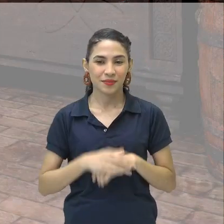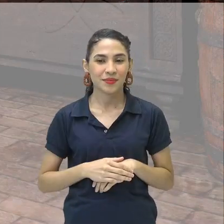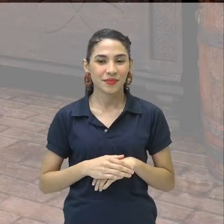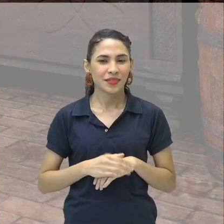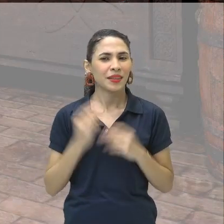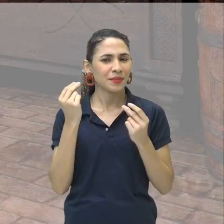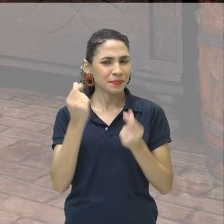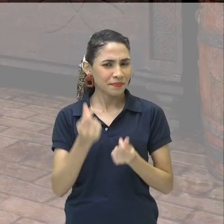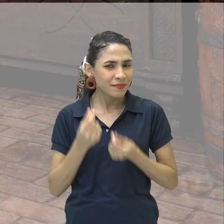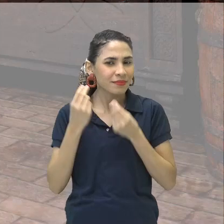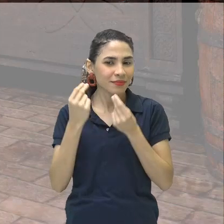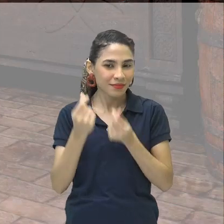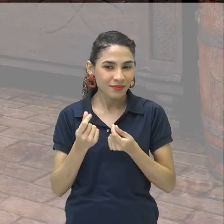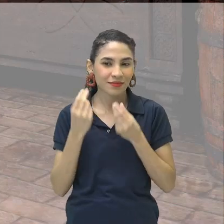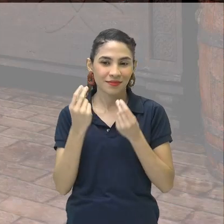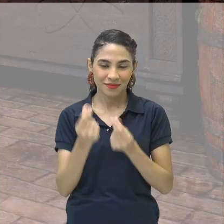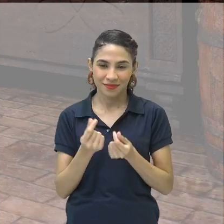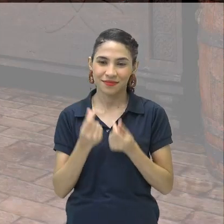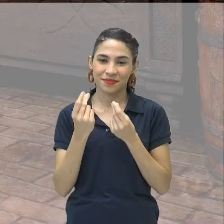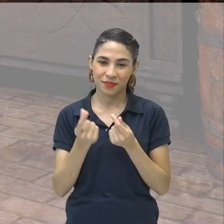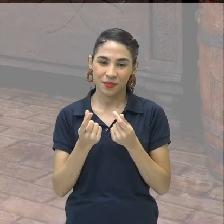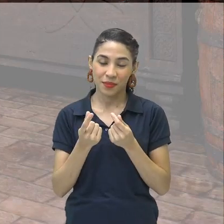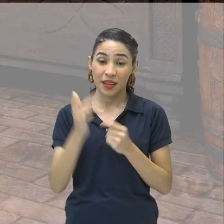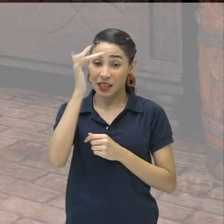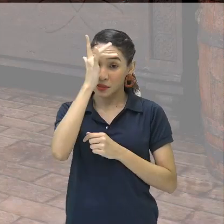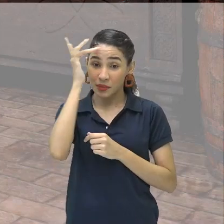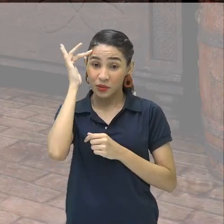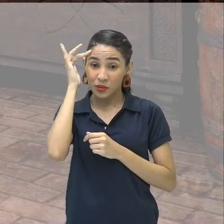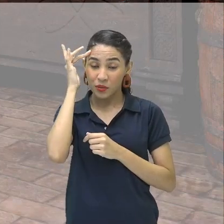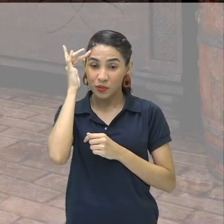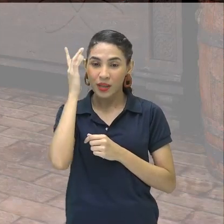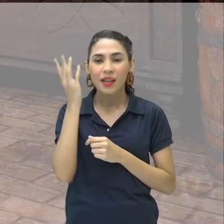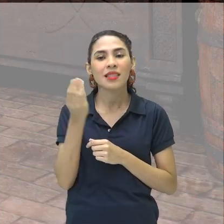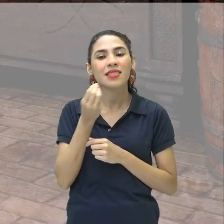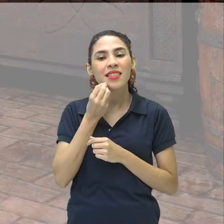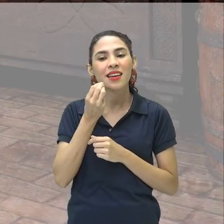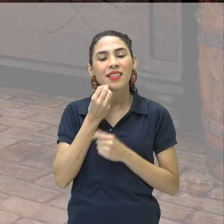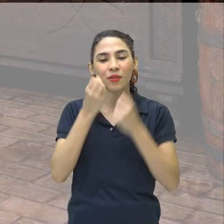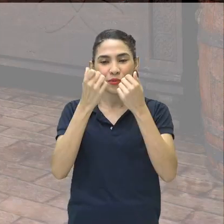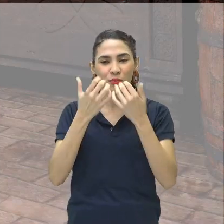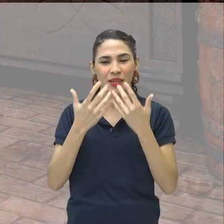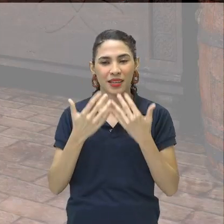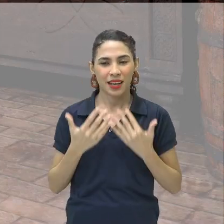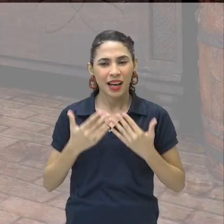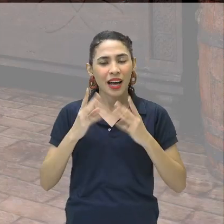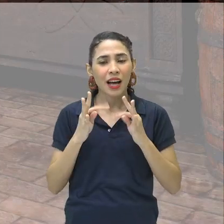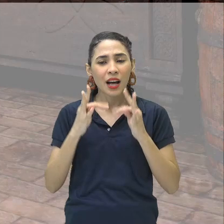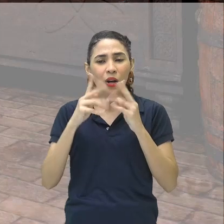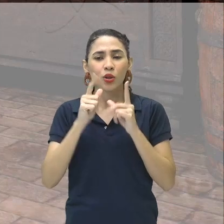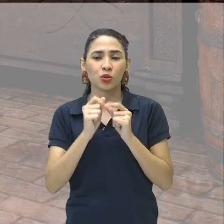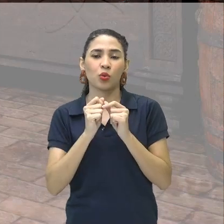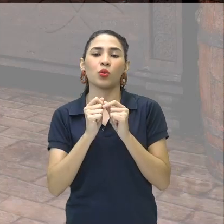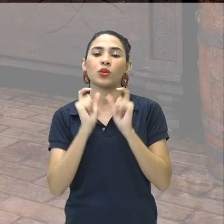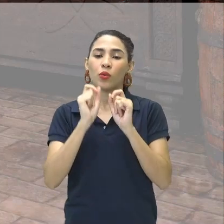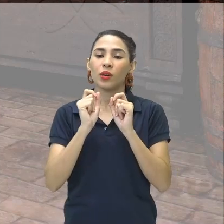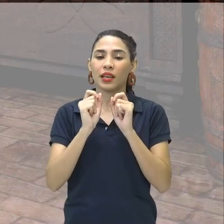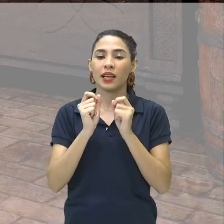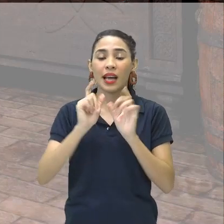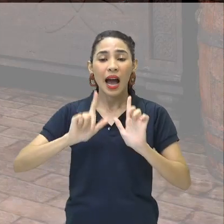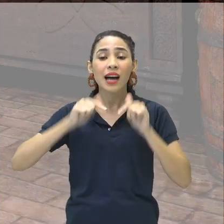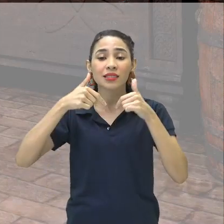faz bastante tempo que as pessoas tentam aí explicar todos os fenômenos da natureza,